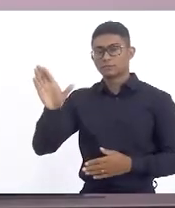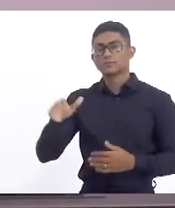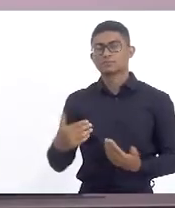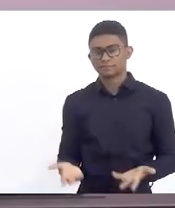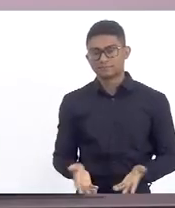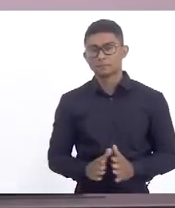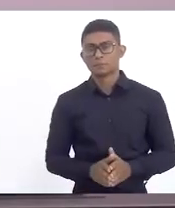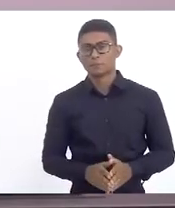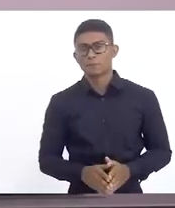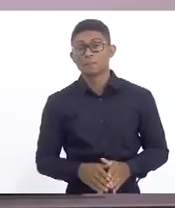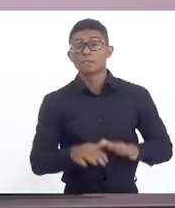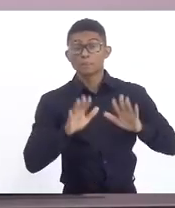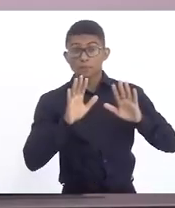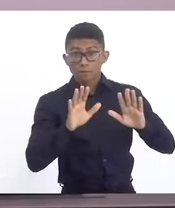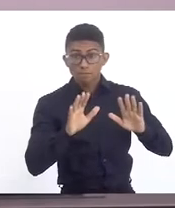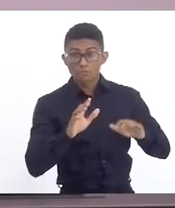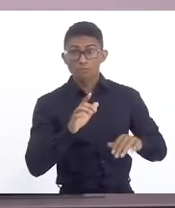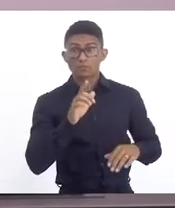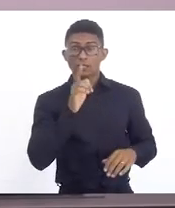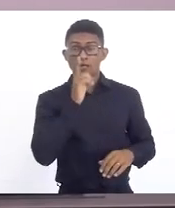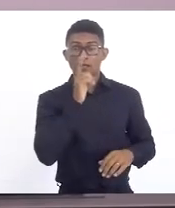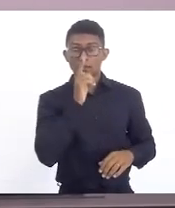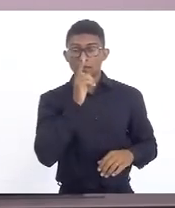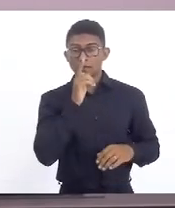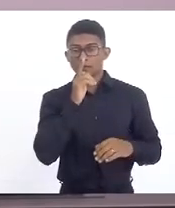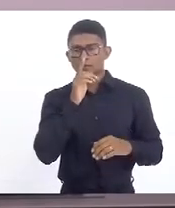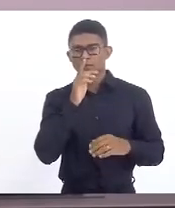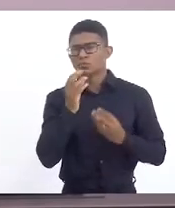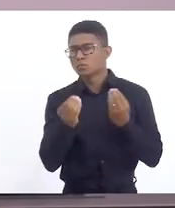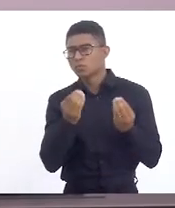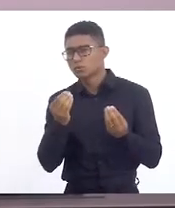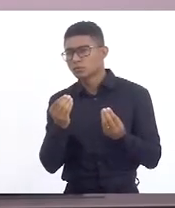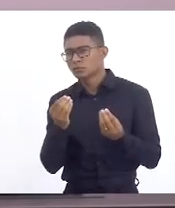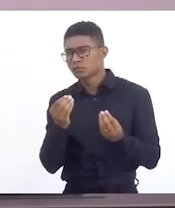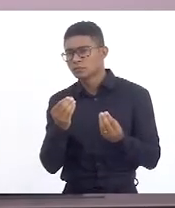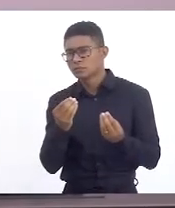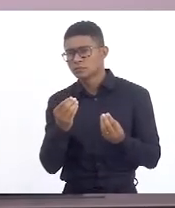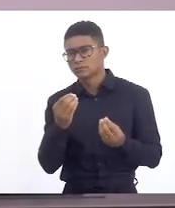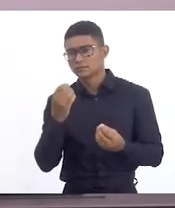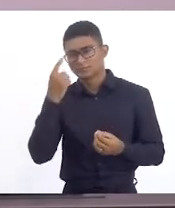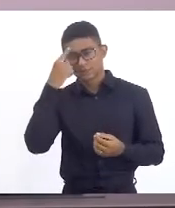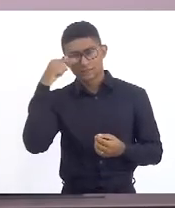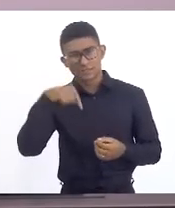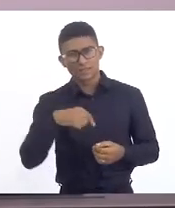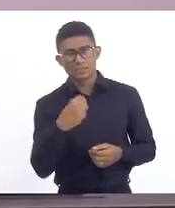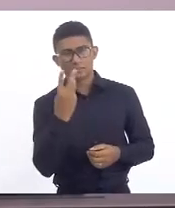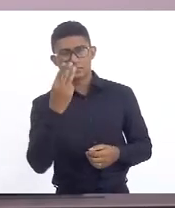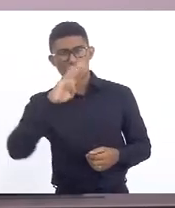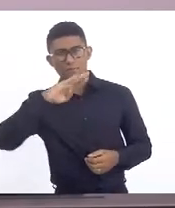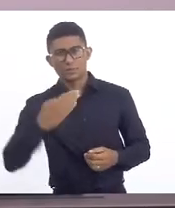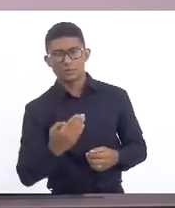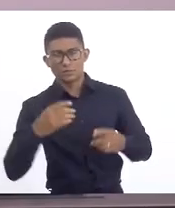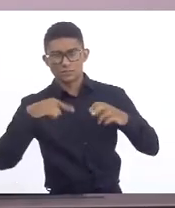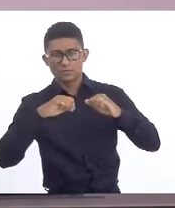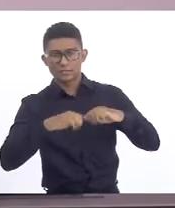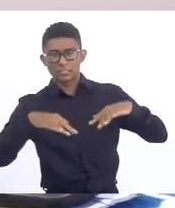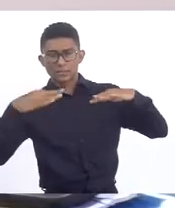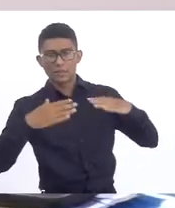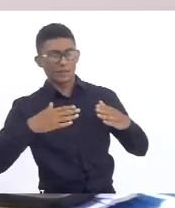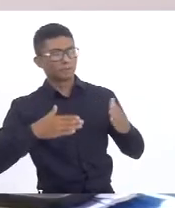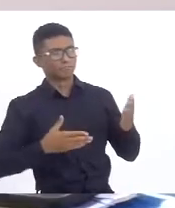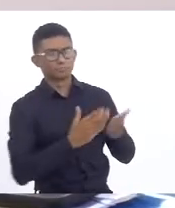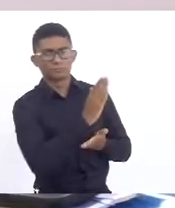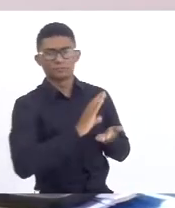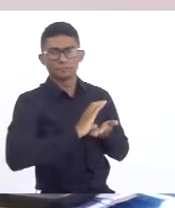a responsabilidade da SEDAI. Dos 3 milhões que foram... A parte de produção, sim. Dos 3 milhões que nós aprovamos aqui na Assembleia Legislativa para resolver a questão. Os 3 bilhões